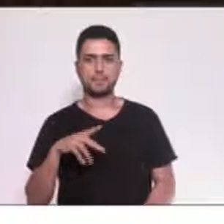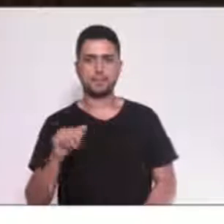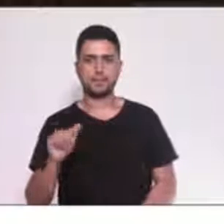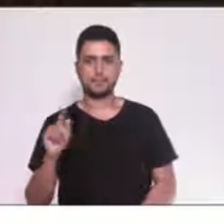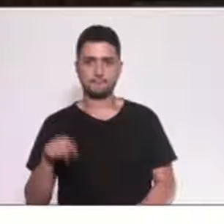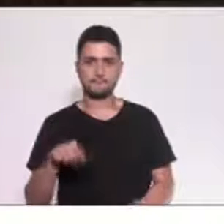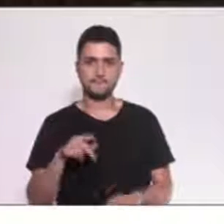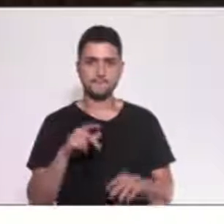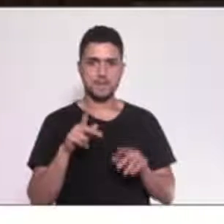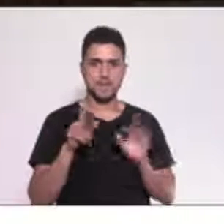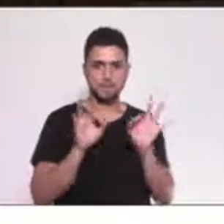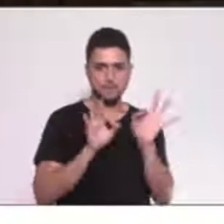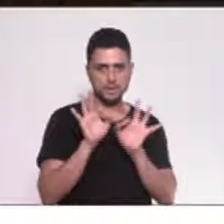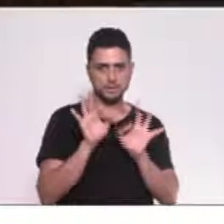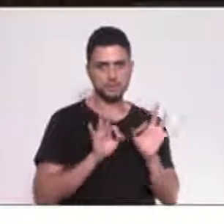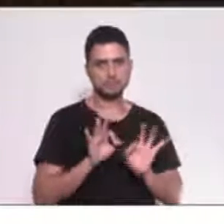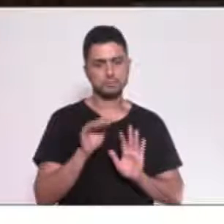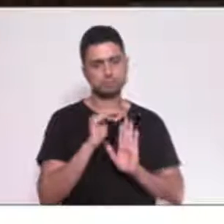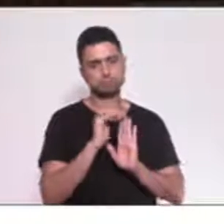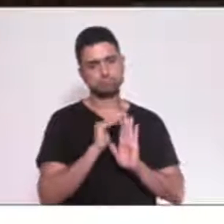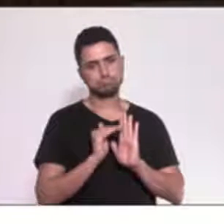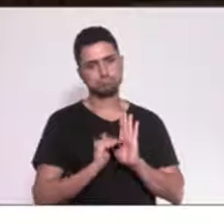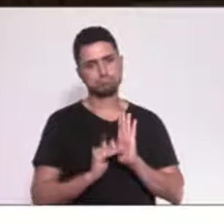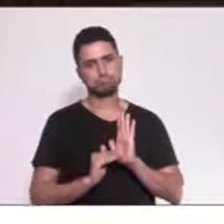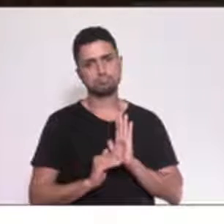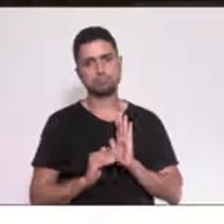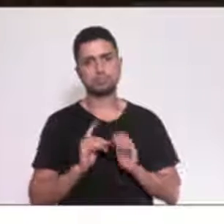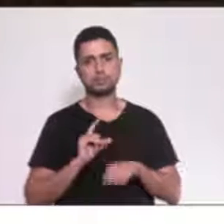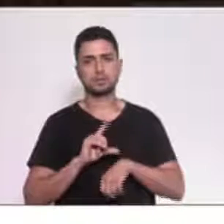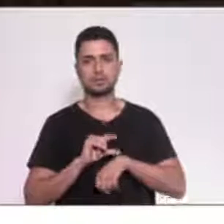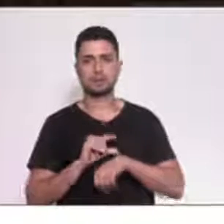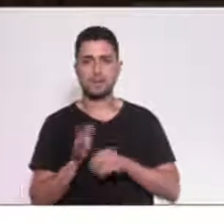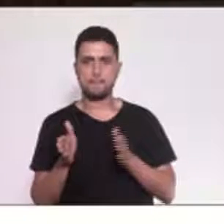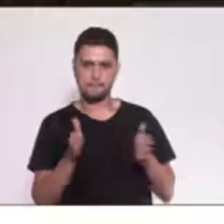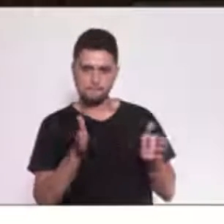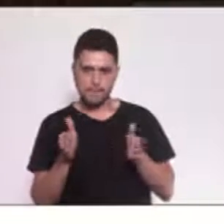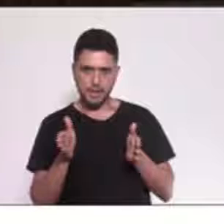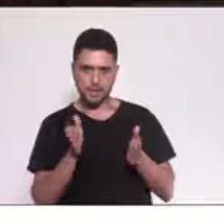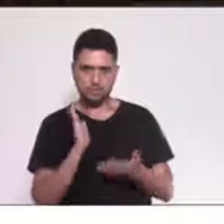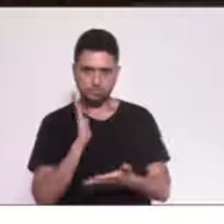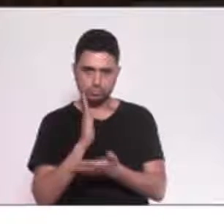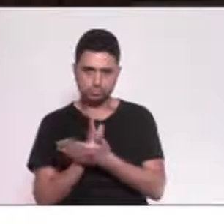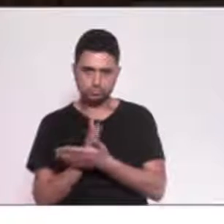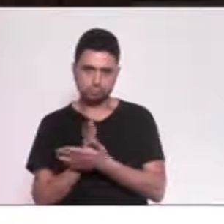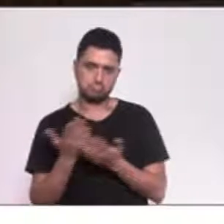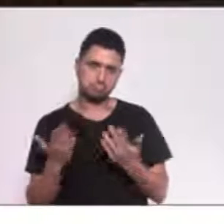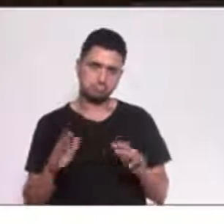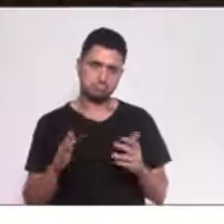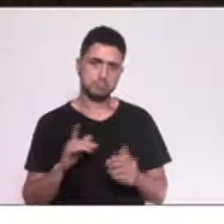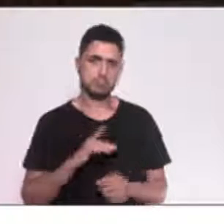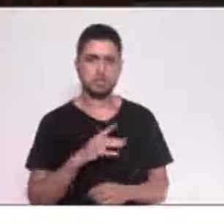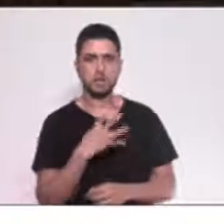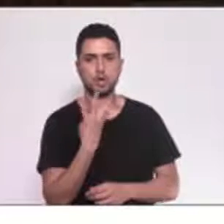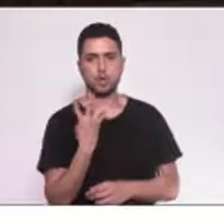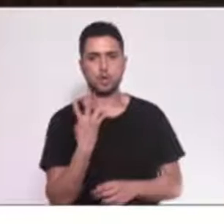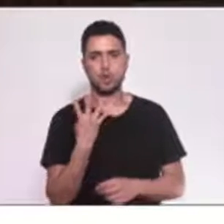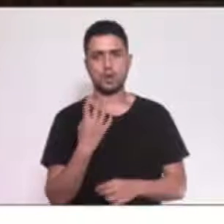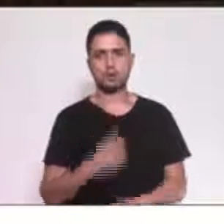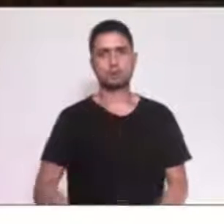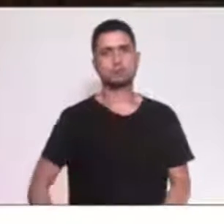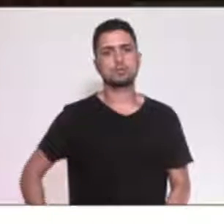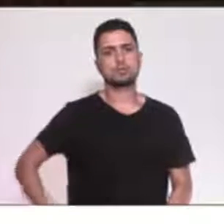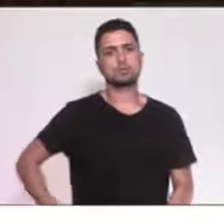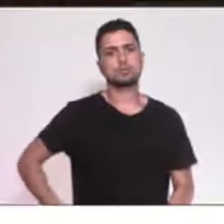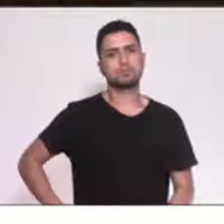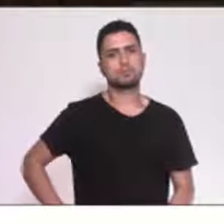um planejamento de médio prazo, é um planejamento quadrienal que começa